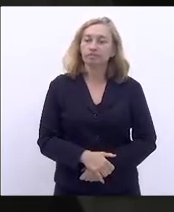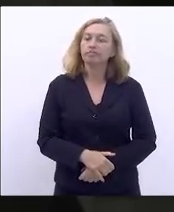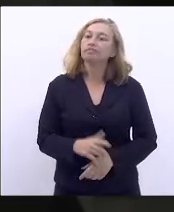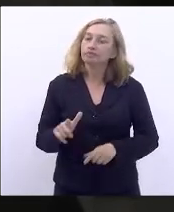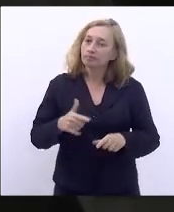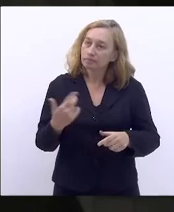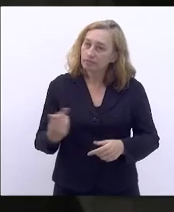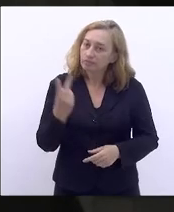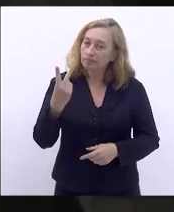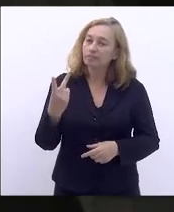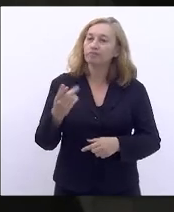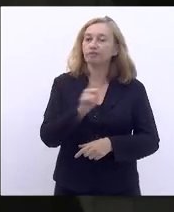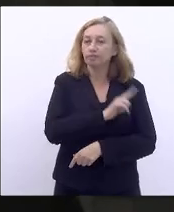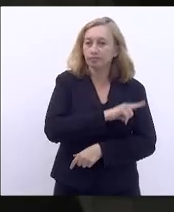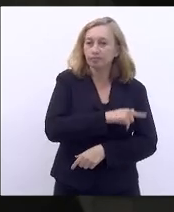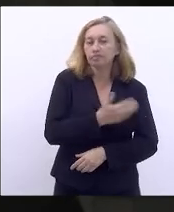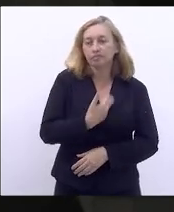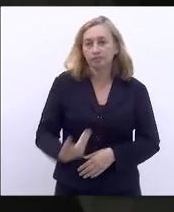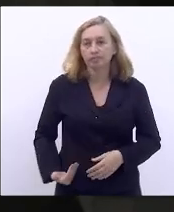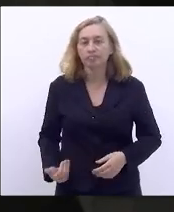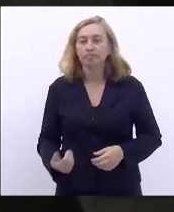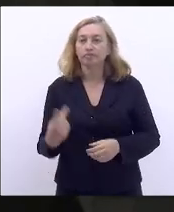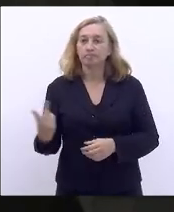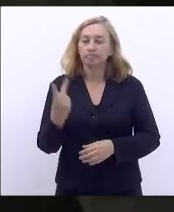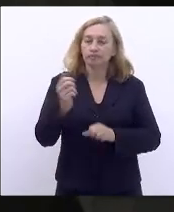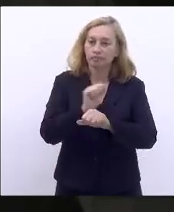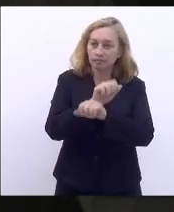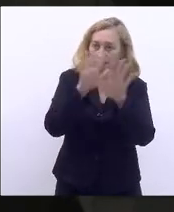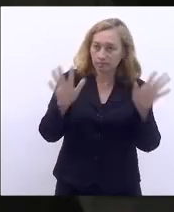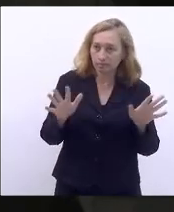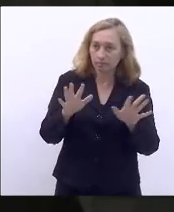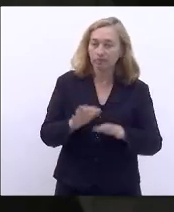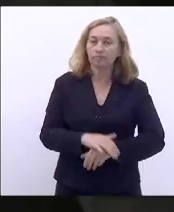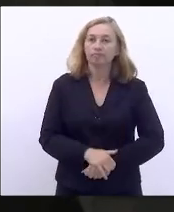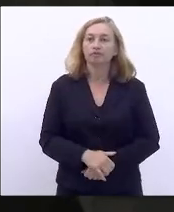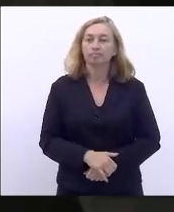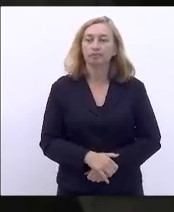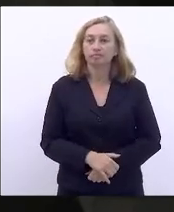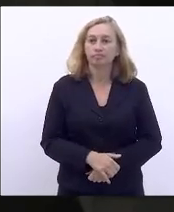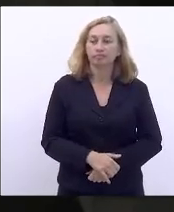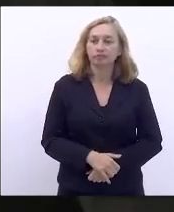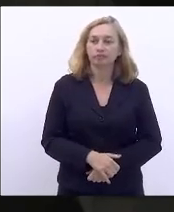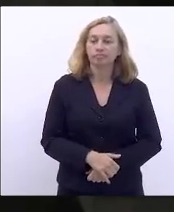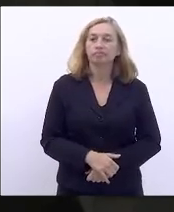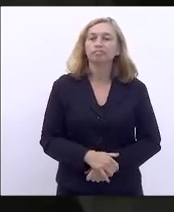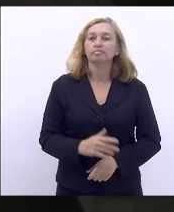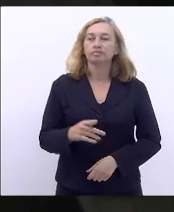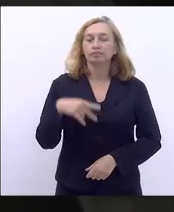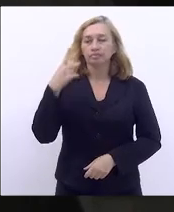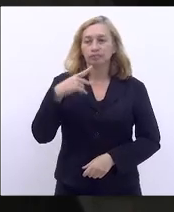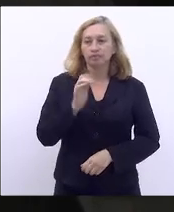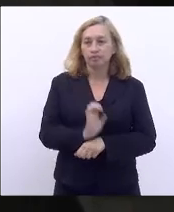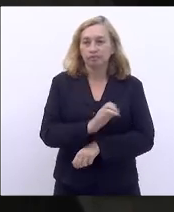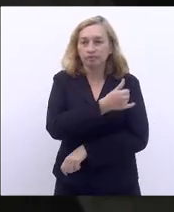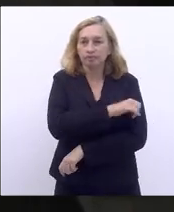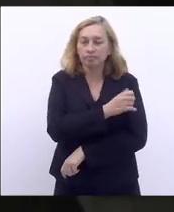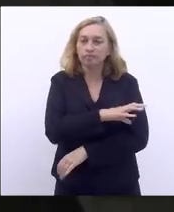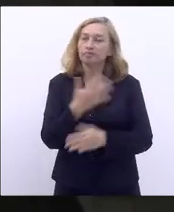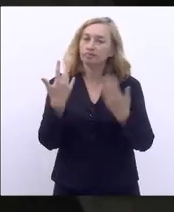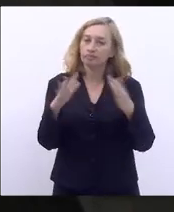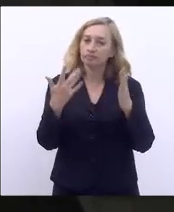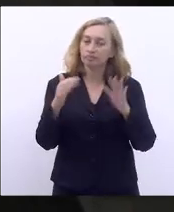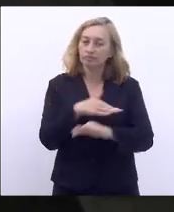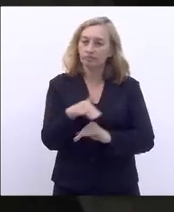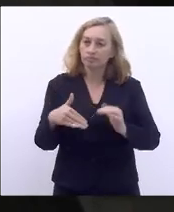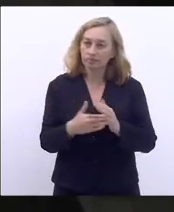valorizar a gestão pública, valorizar a transparência, valorizar a probidade e dignificar a política no Estado do Rio de Janeiro. Portanto, parabéns a